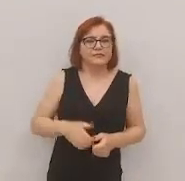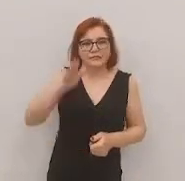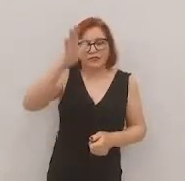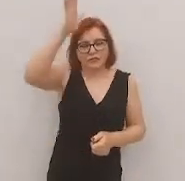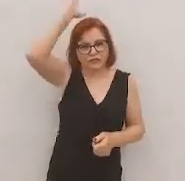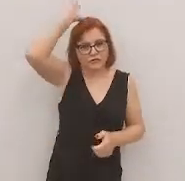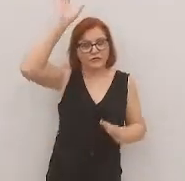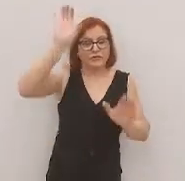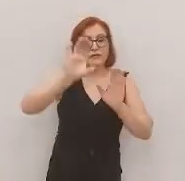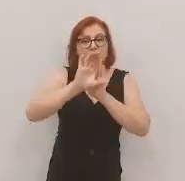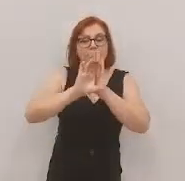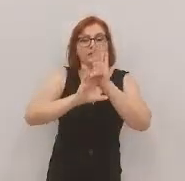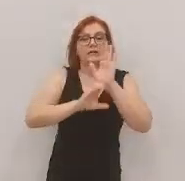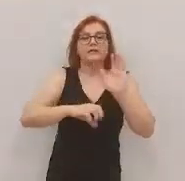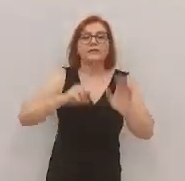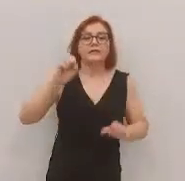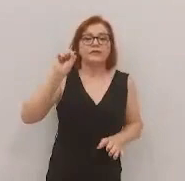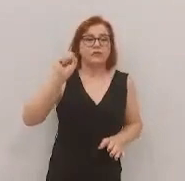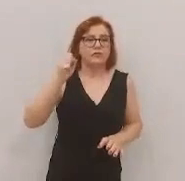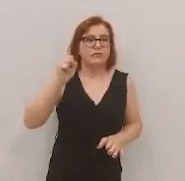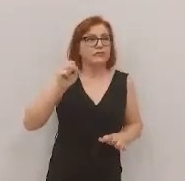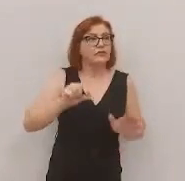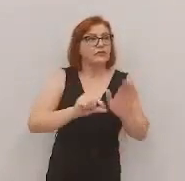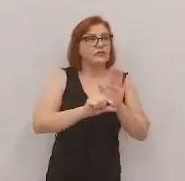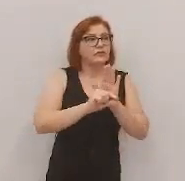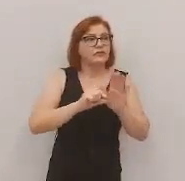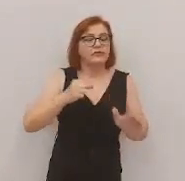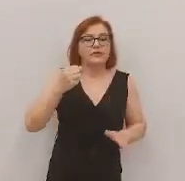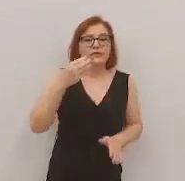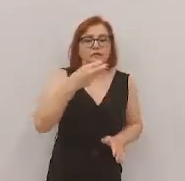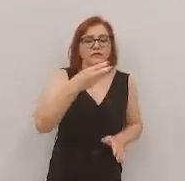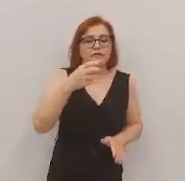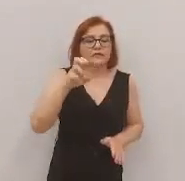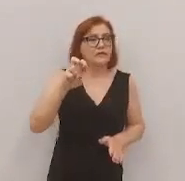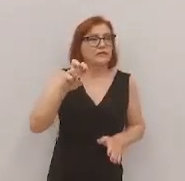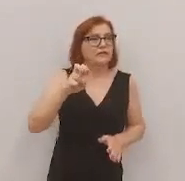Romanos 8, 32 a 35.